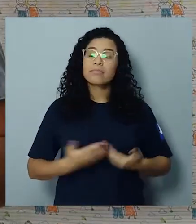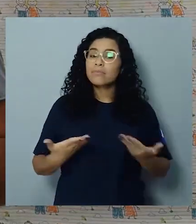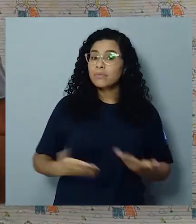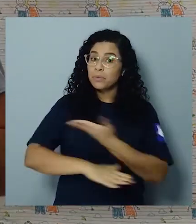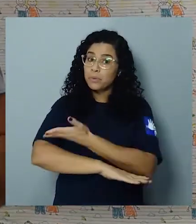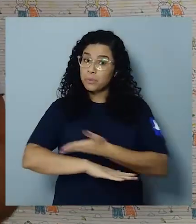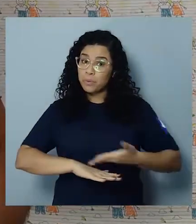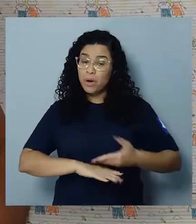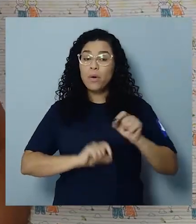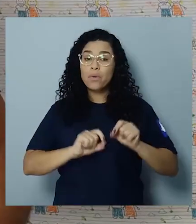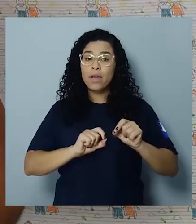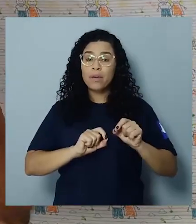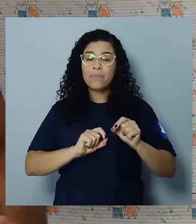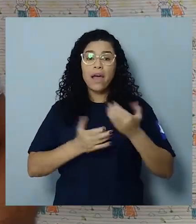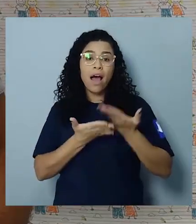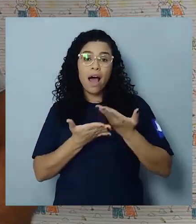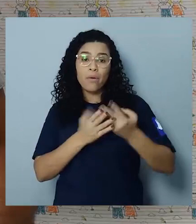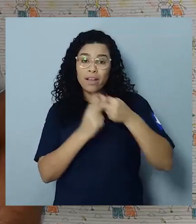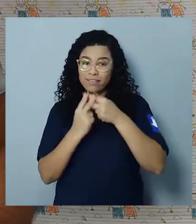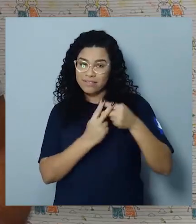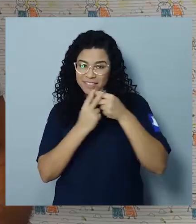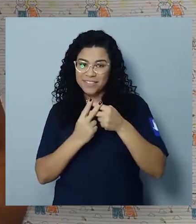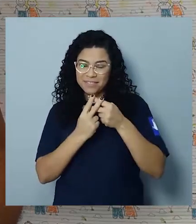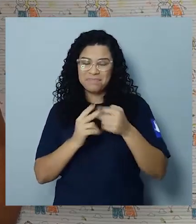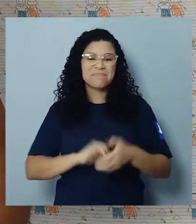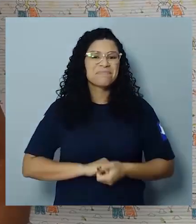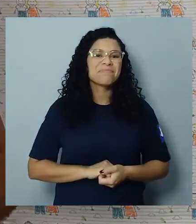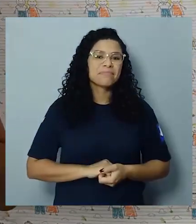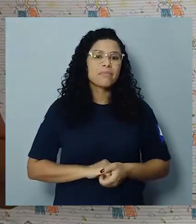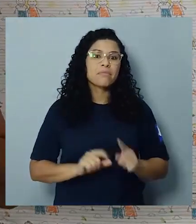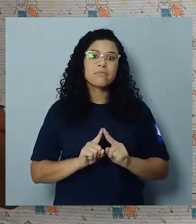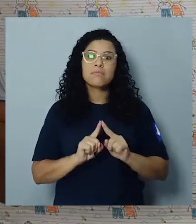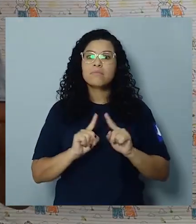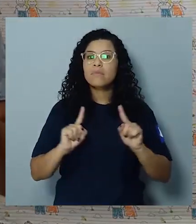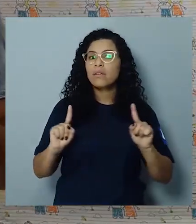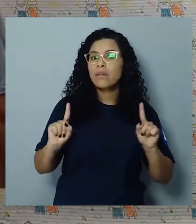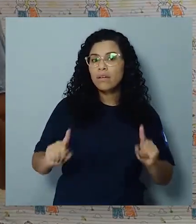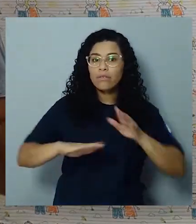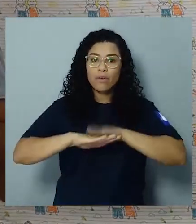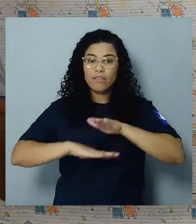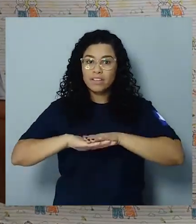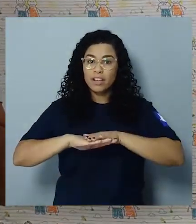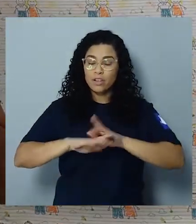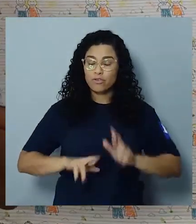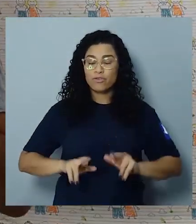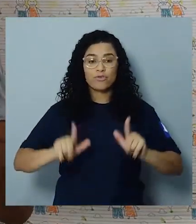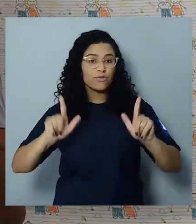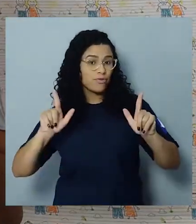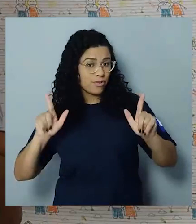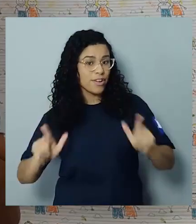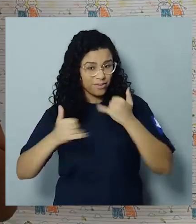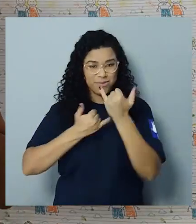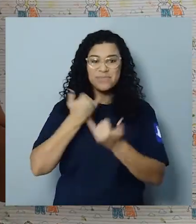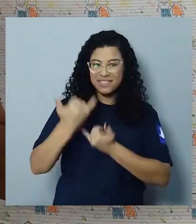como de costume eu vou retomar uma brincadeira aqui com vocês mas eu vou fazê-la de uma